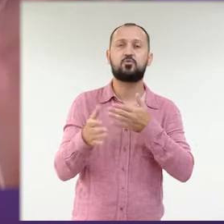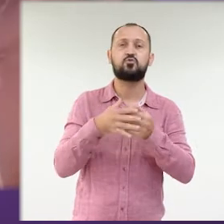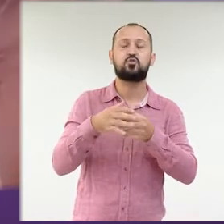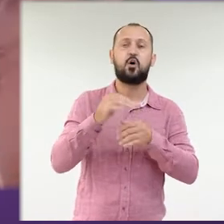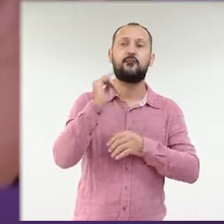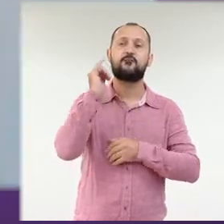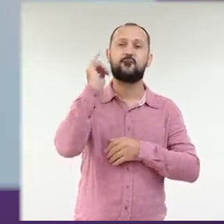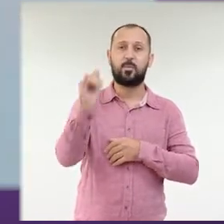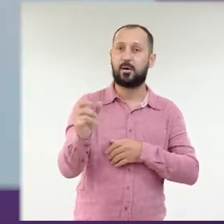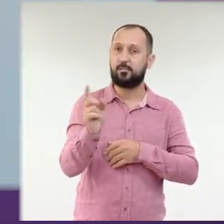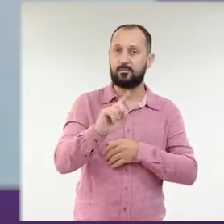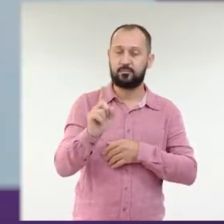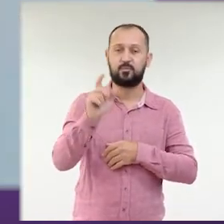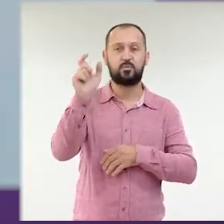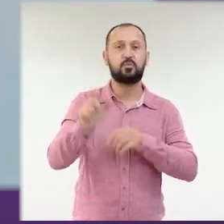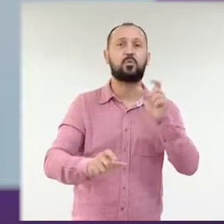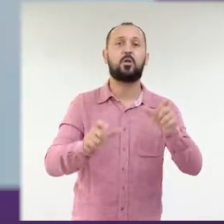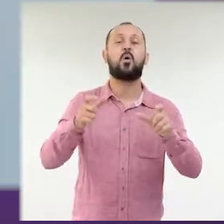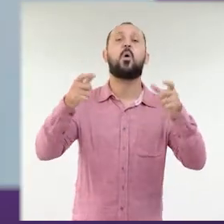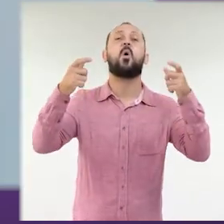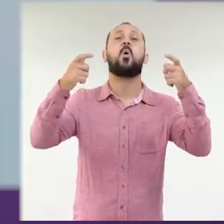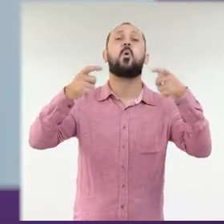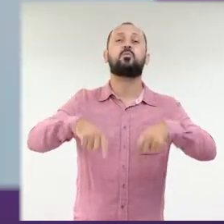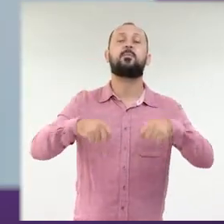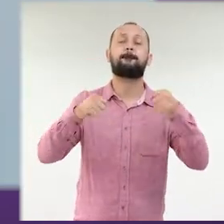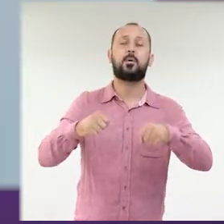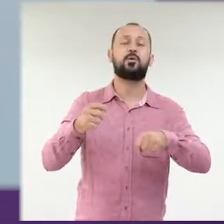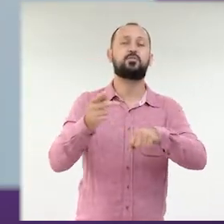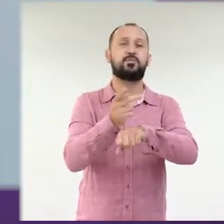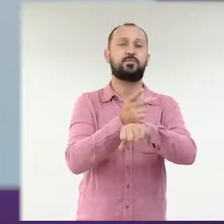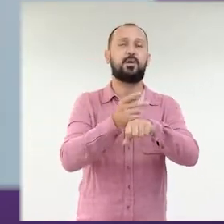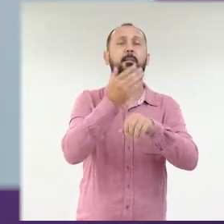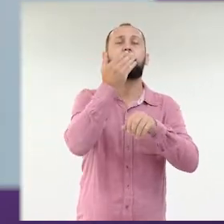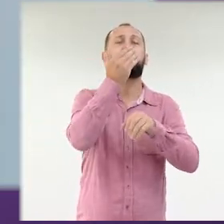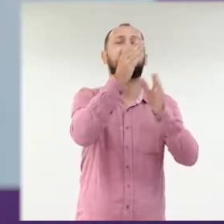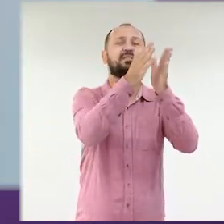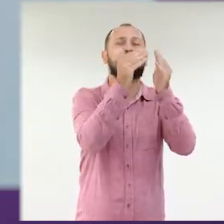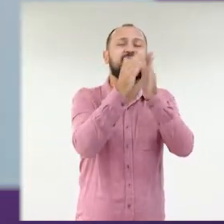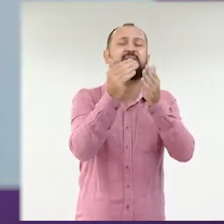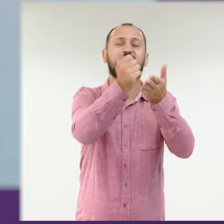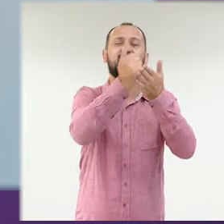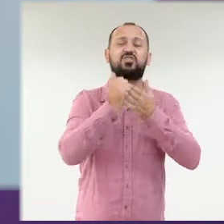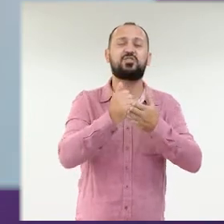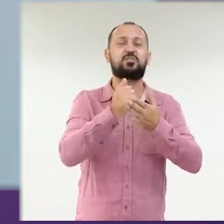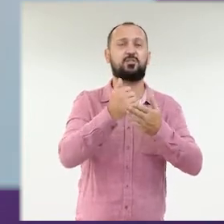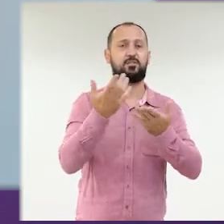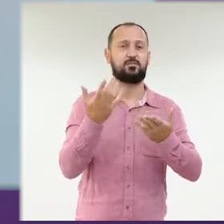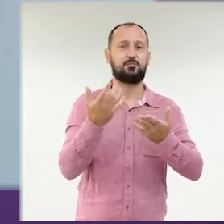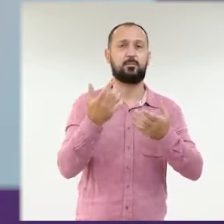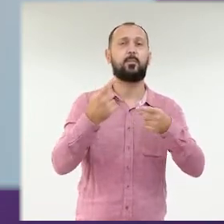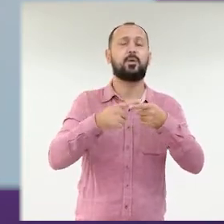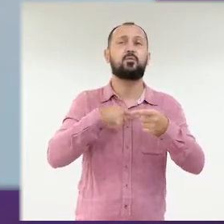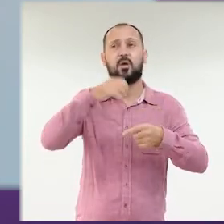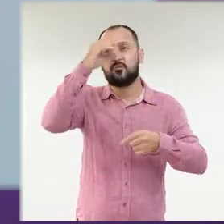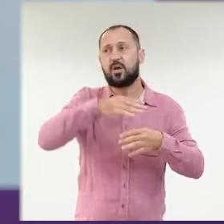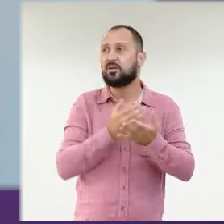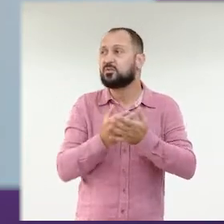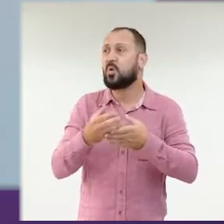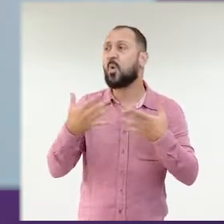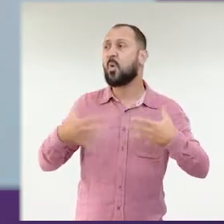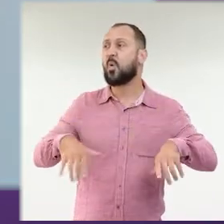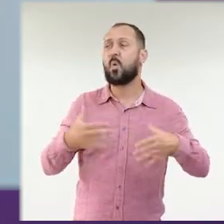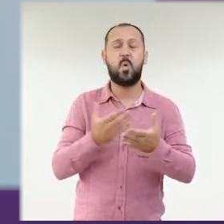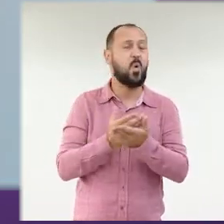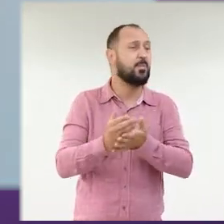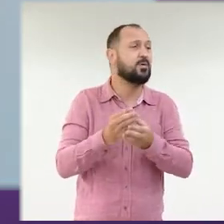não só informar, é informar o estudante aonde ele pode procurar ajuda, porque não adianta eu estou sofrendo uma violência, eu não sei